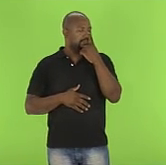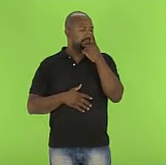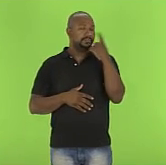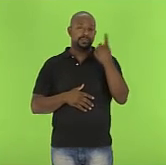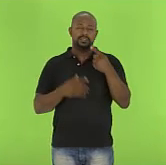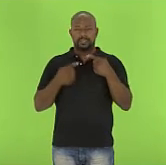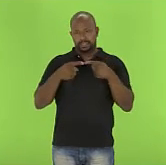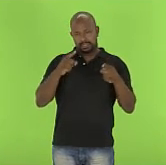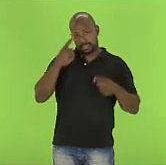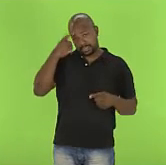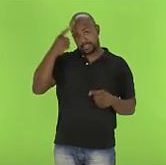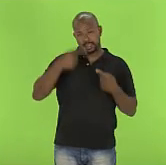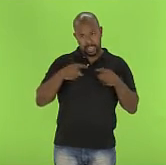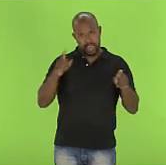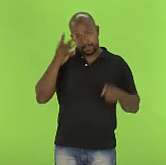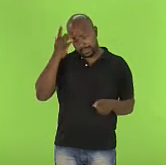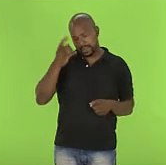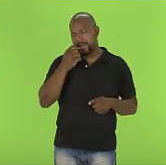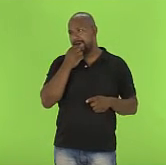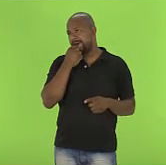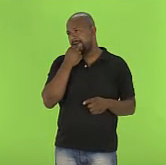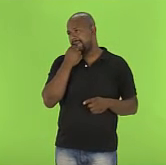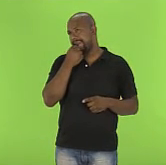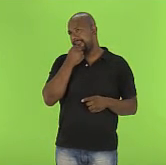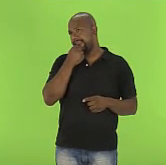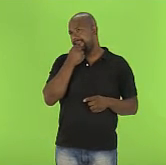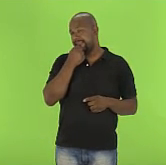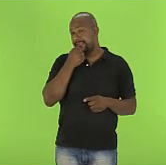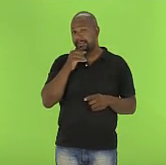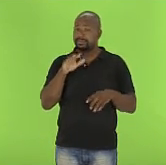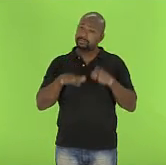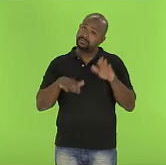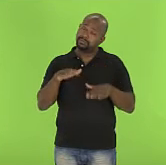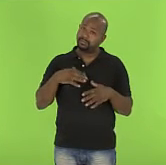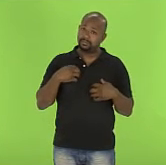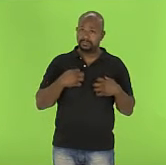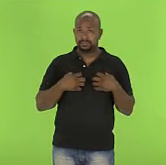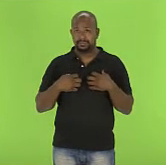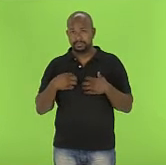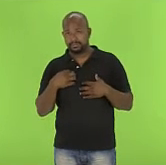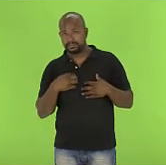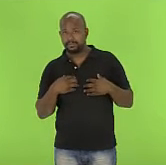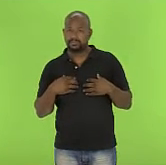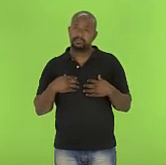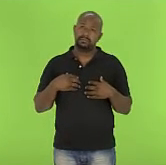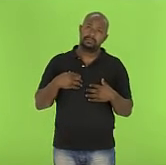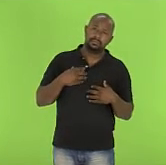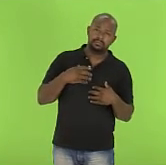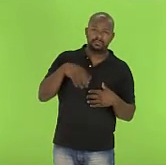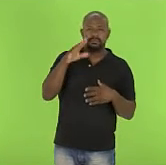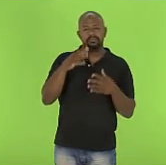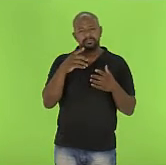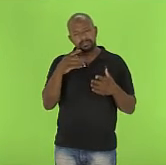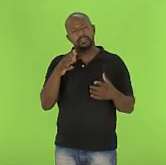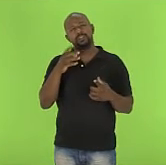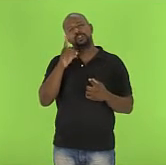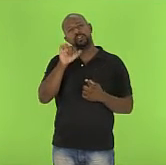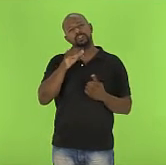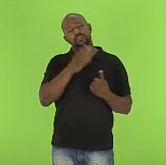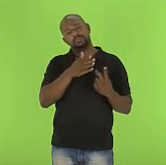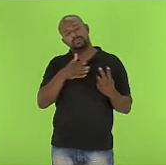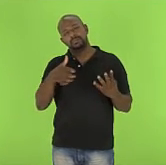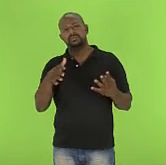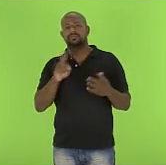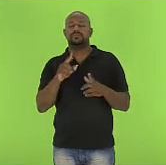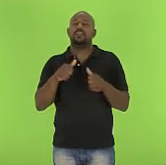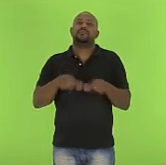A nossa ideia é estrear o espetáculo amanhã e, dependendo da recepção, a gente deixa ele disponível mais alguns